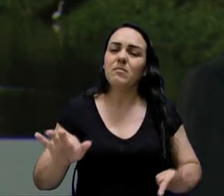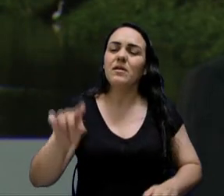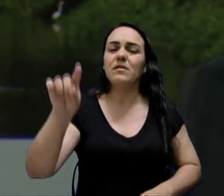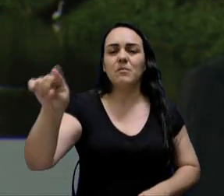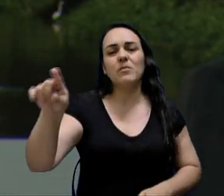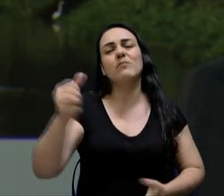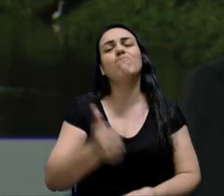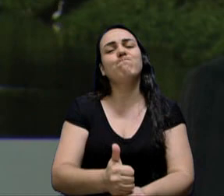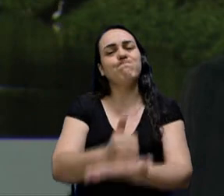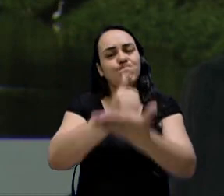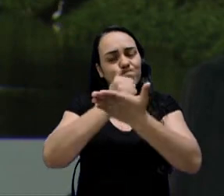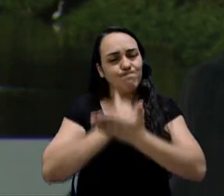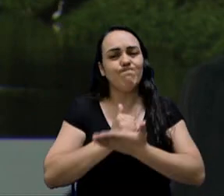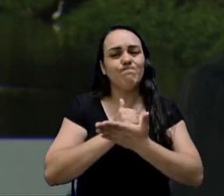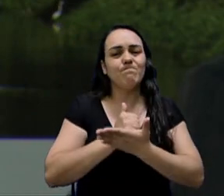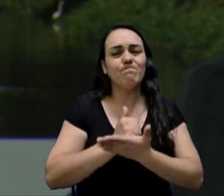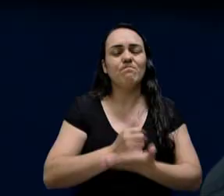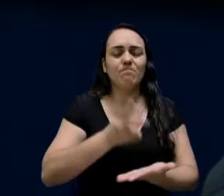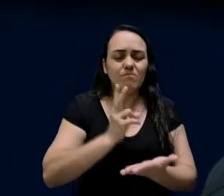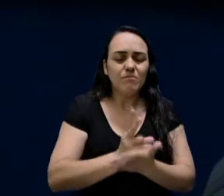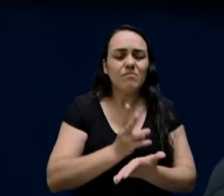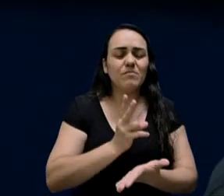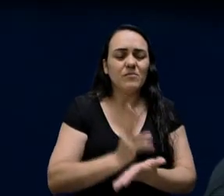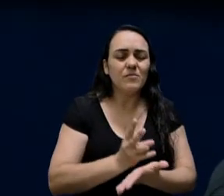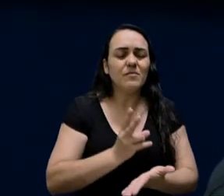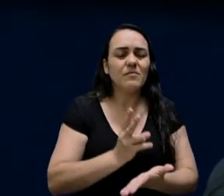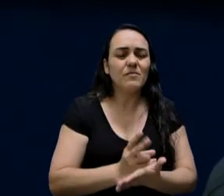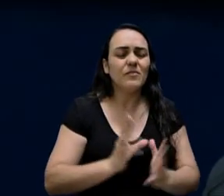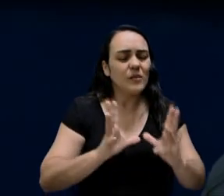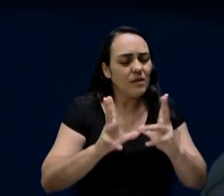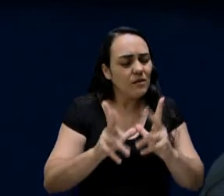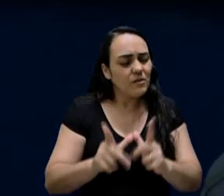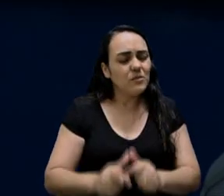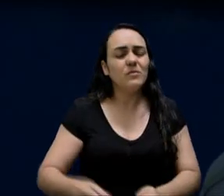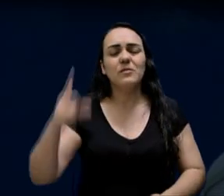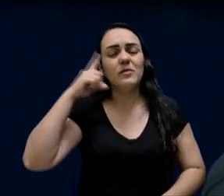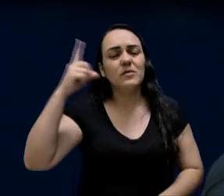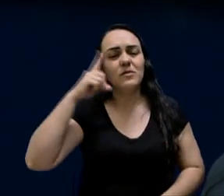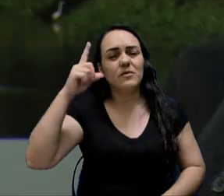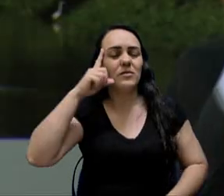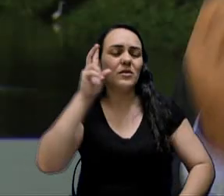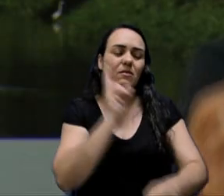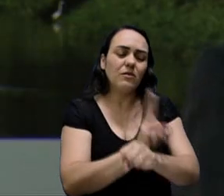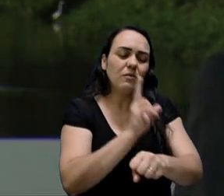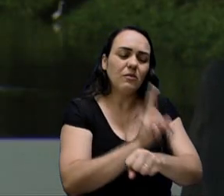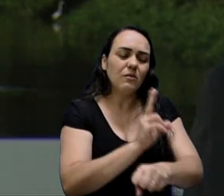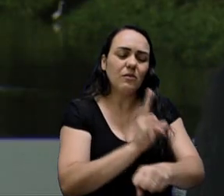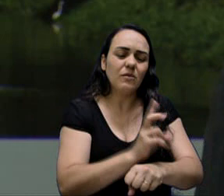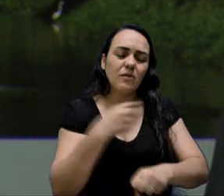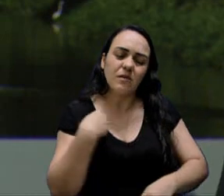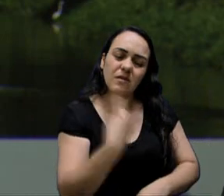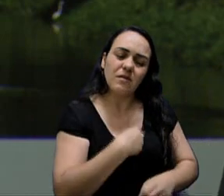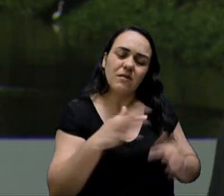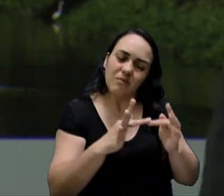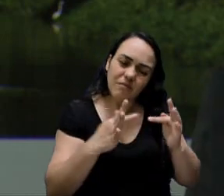você, que diariamente se dedica a todos nós e